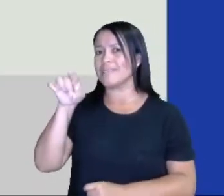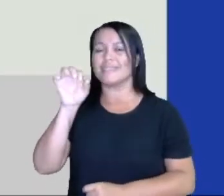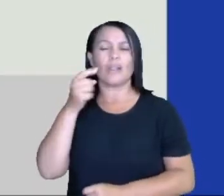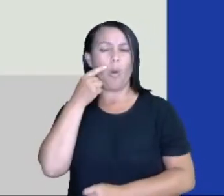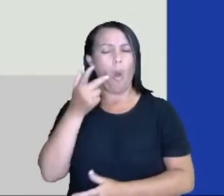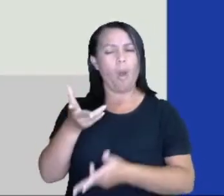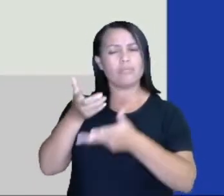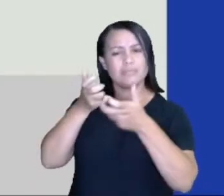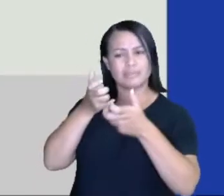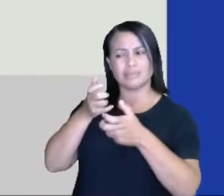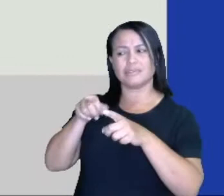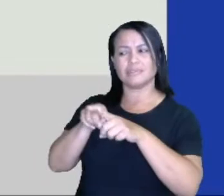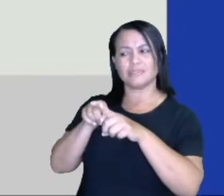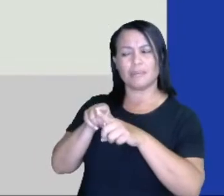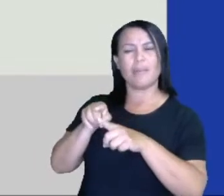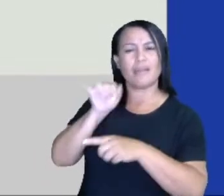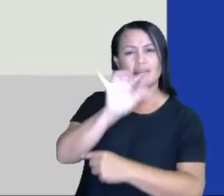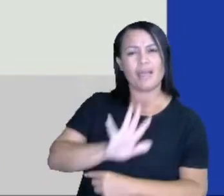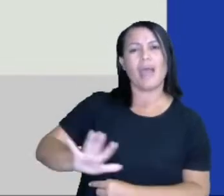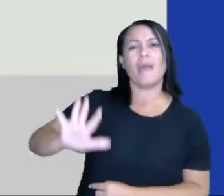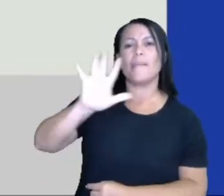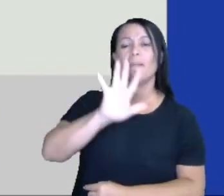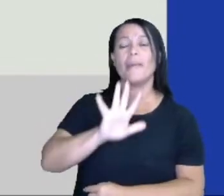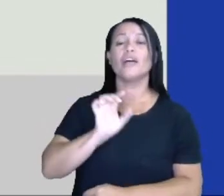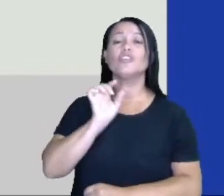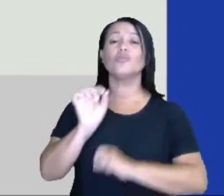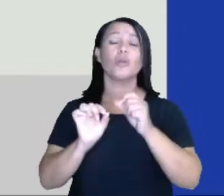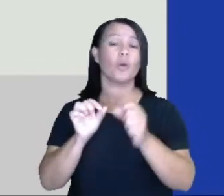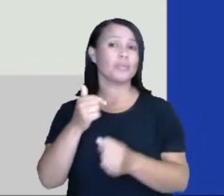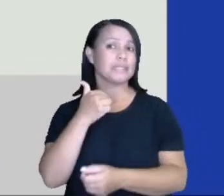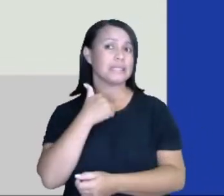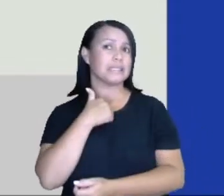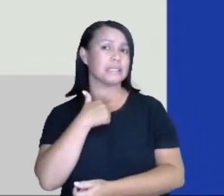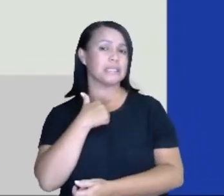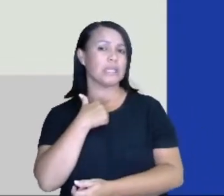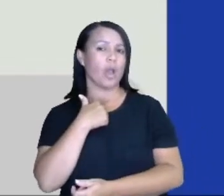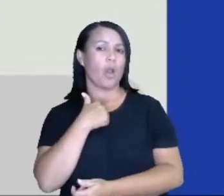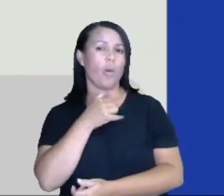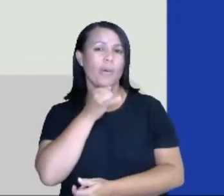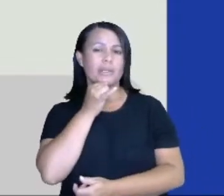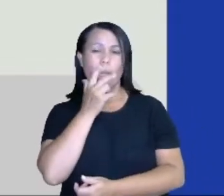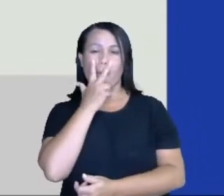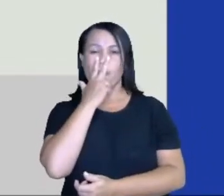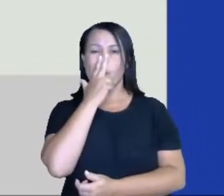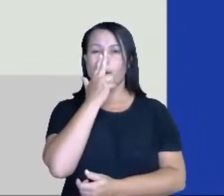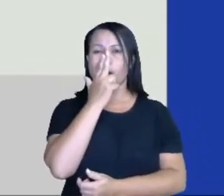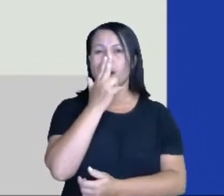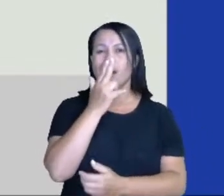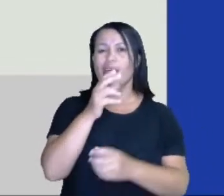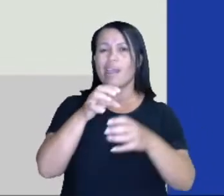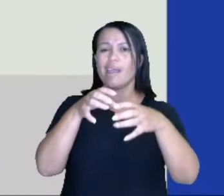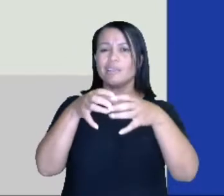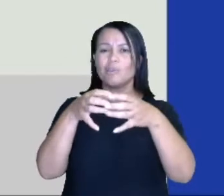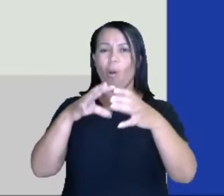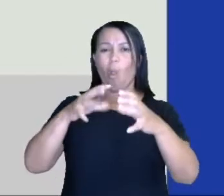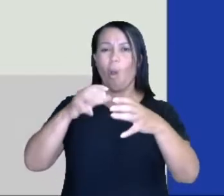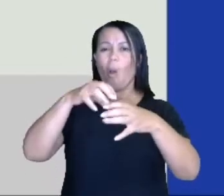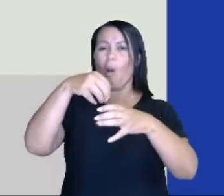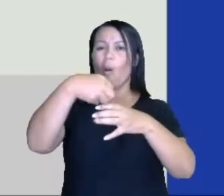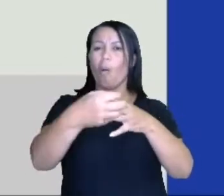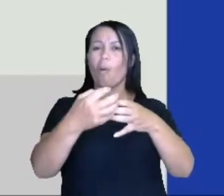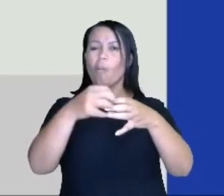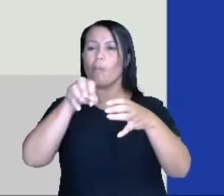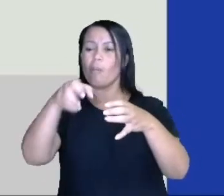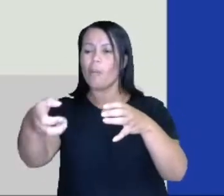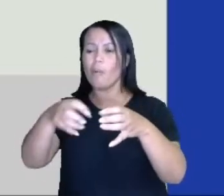dessa representação que vocês estão vendo. É como se eu fosse descascar o globo terrestre, se